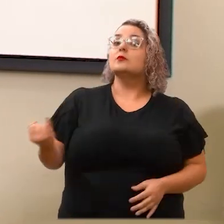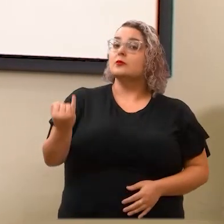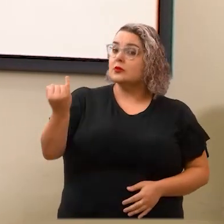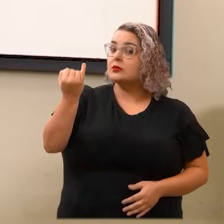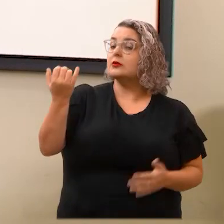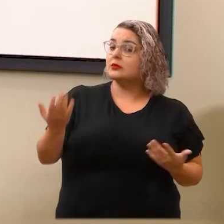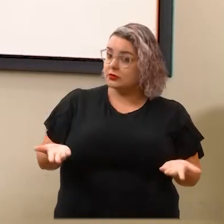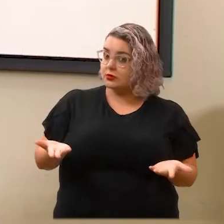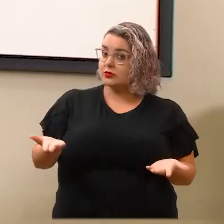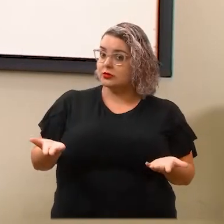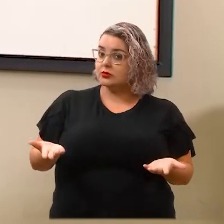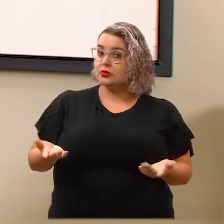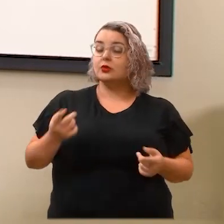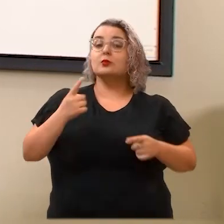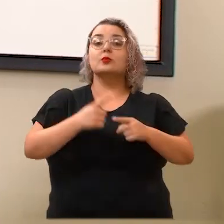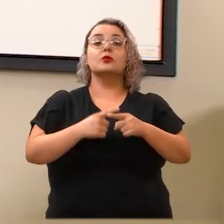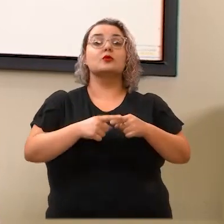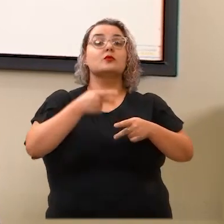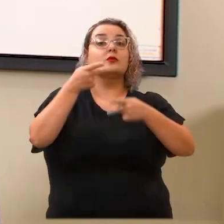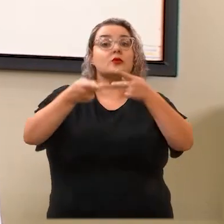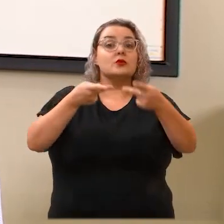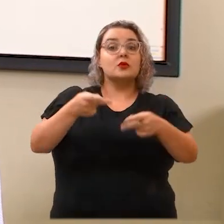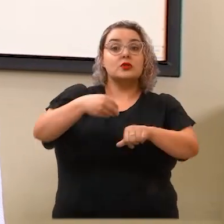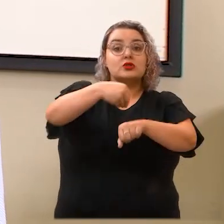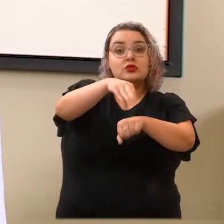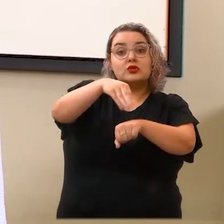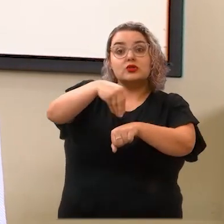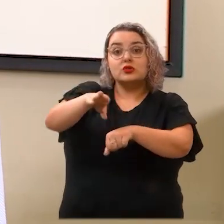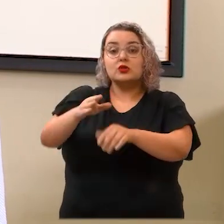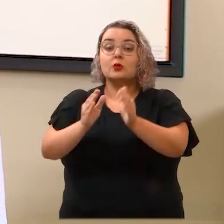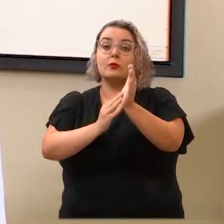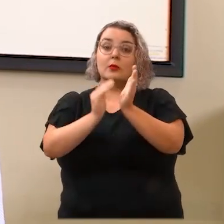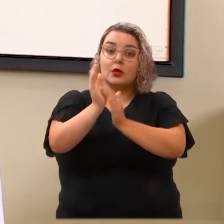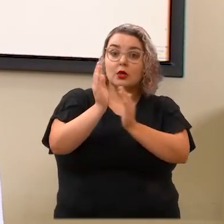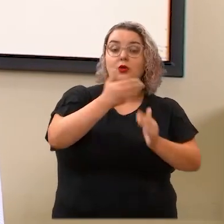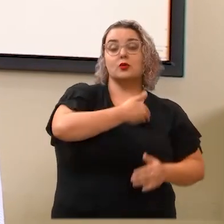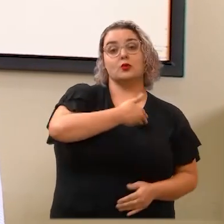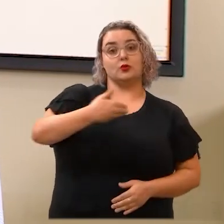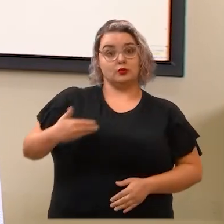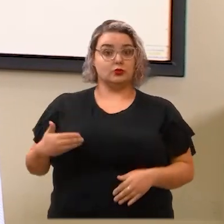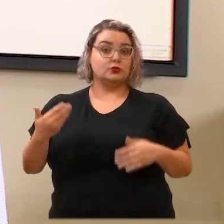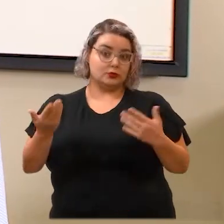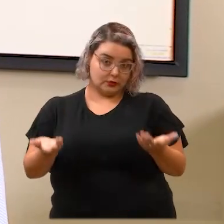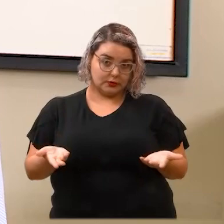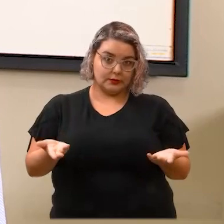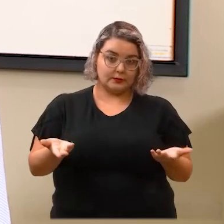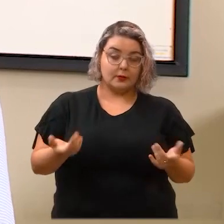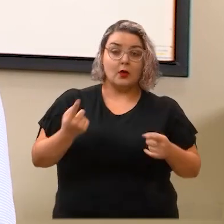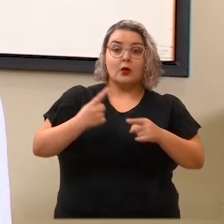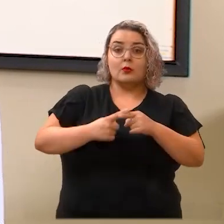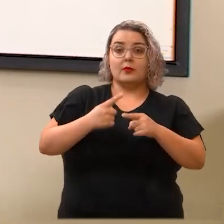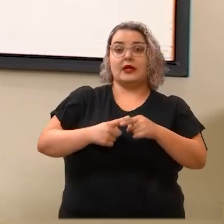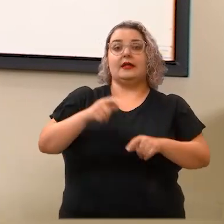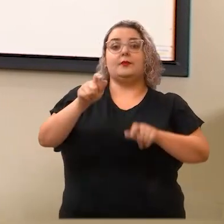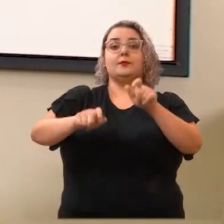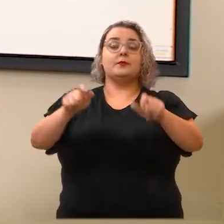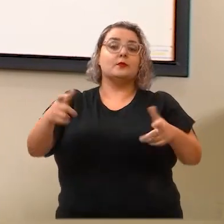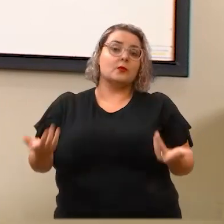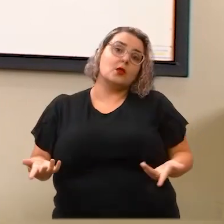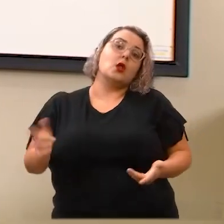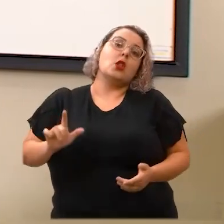porque a gente vai falar sobre dicas para concursos públicos não é porque muita gente